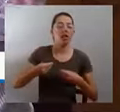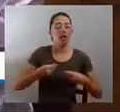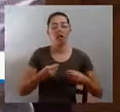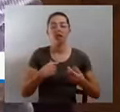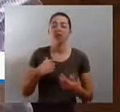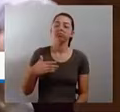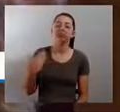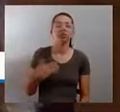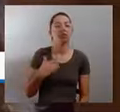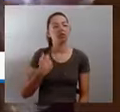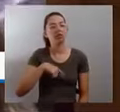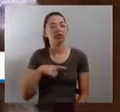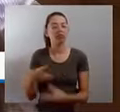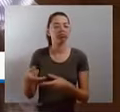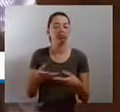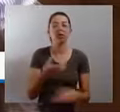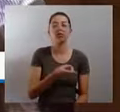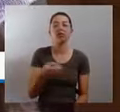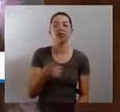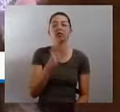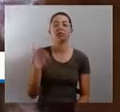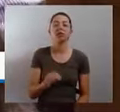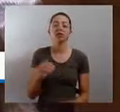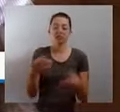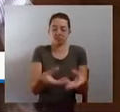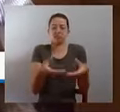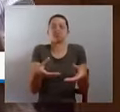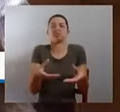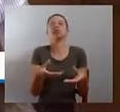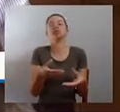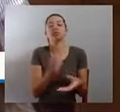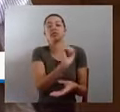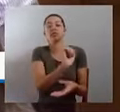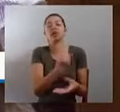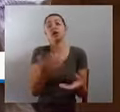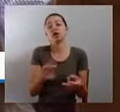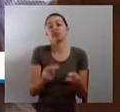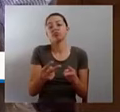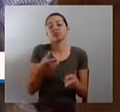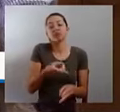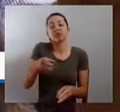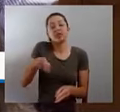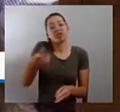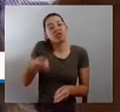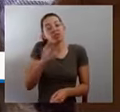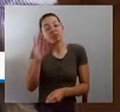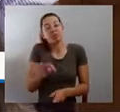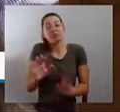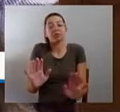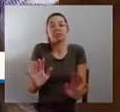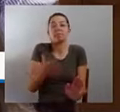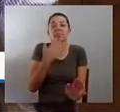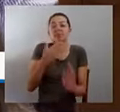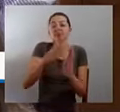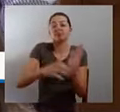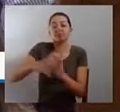Lembro do Sr. Presidente dizer, 99% disto é do Avelino Oeiras. Se calhar agora passa para 99,9%. Mas quer dizer, nós ou fazemos requerimentos ou obtemos